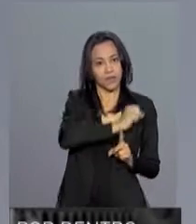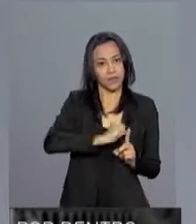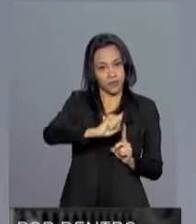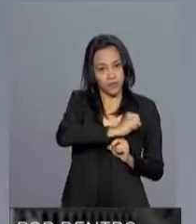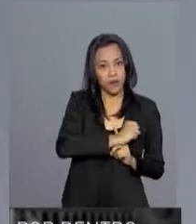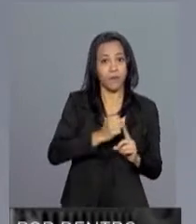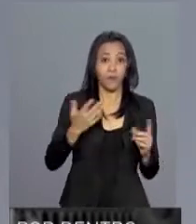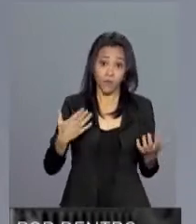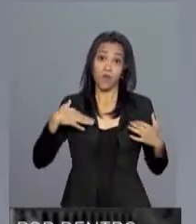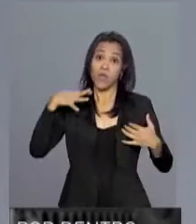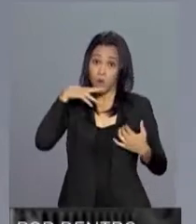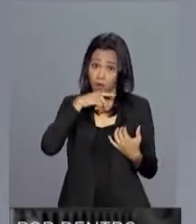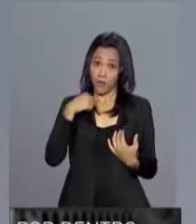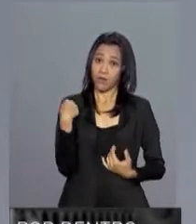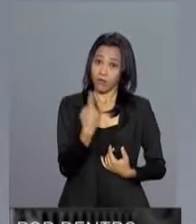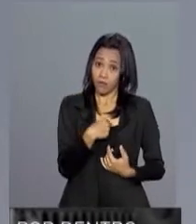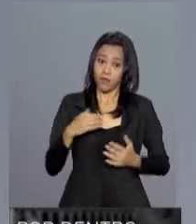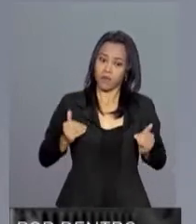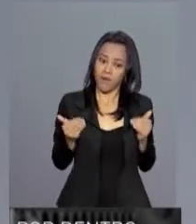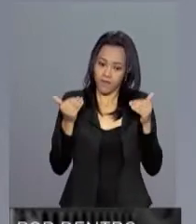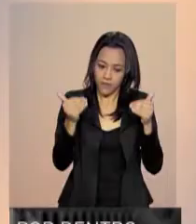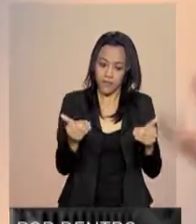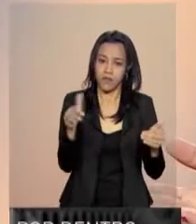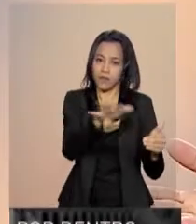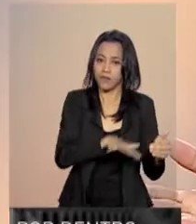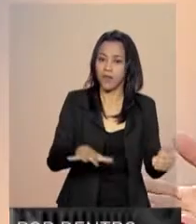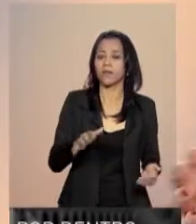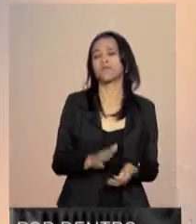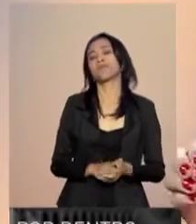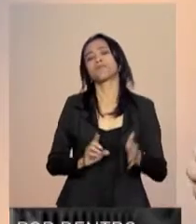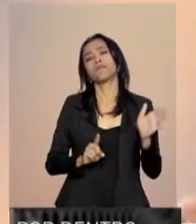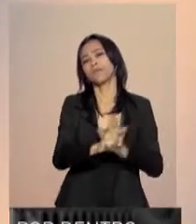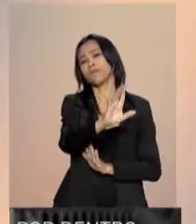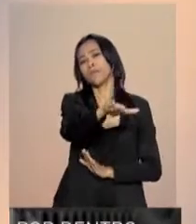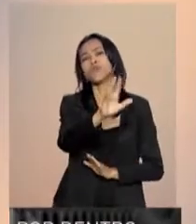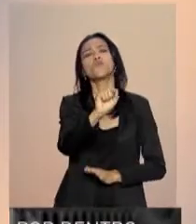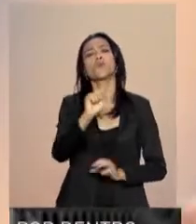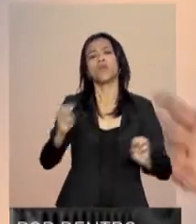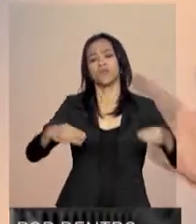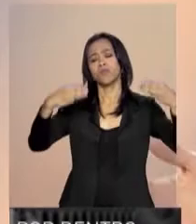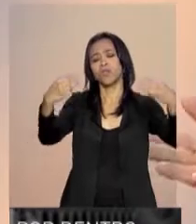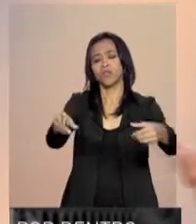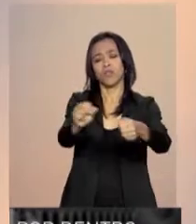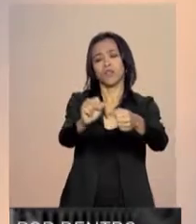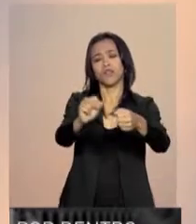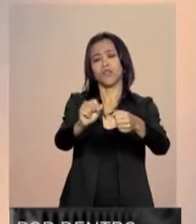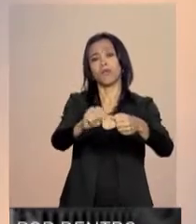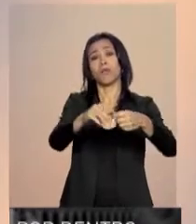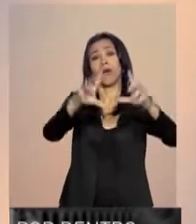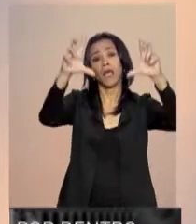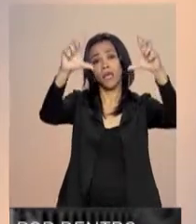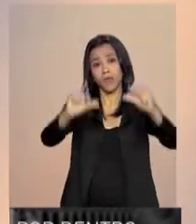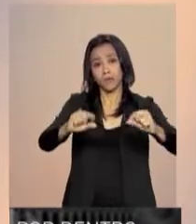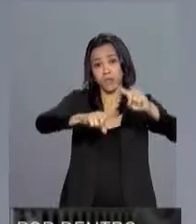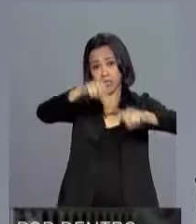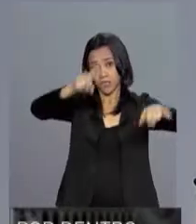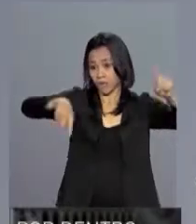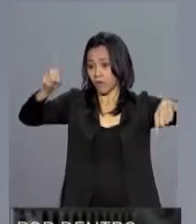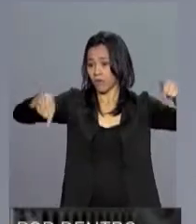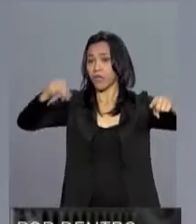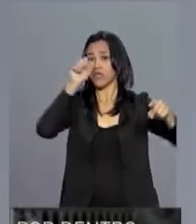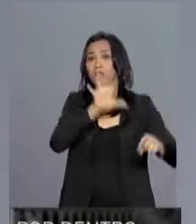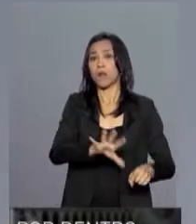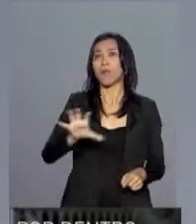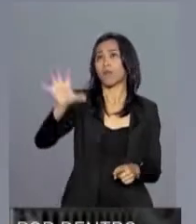acho que estamos avançando muito nesse campo e que o ministério tem feito para diminuir as desigualdades regionais no campo da cultura então